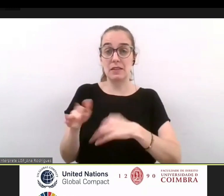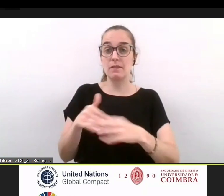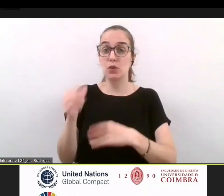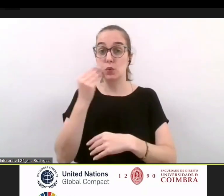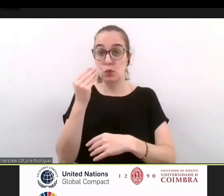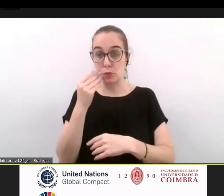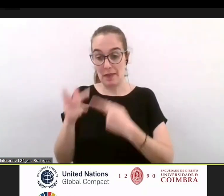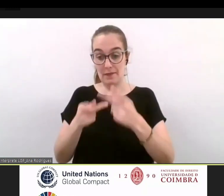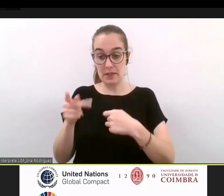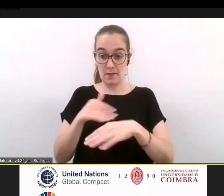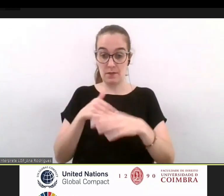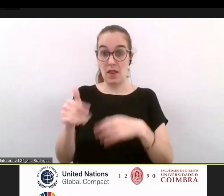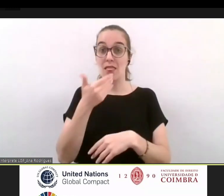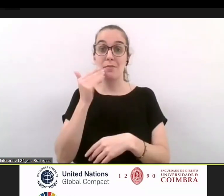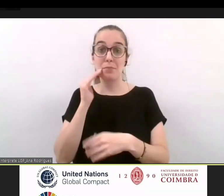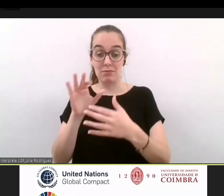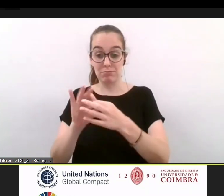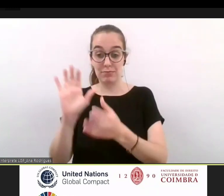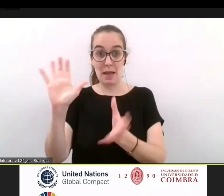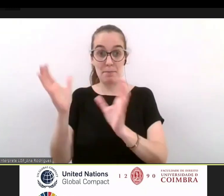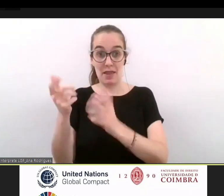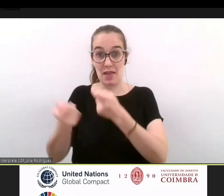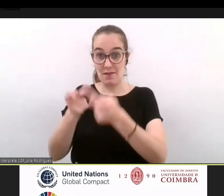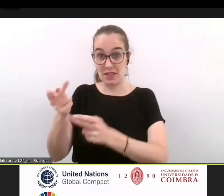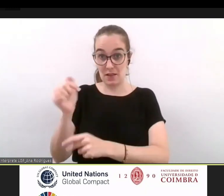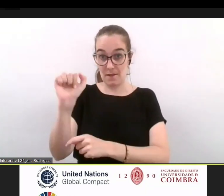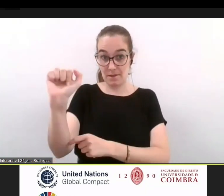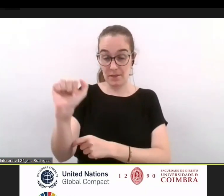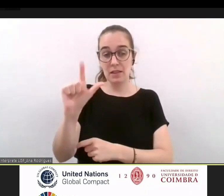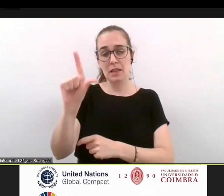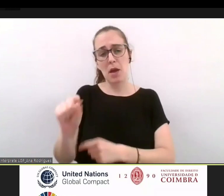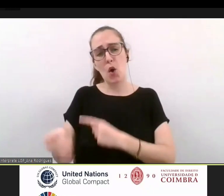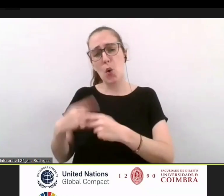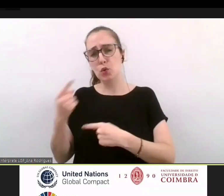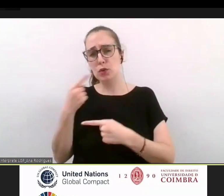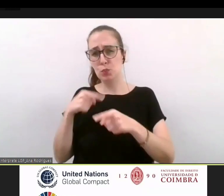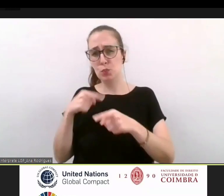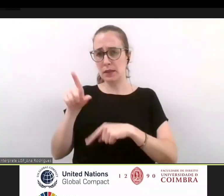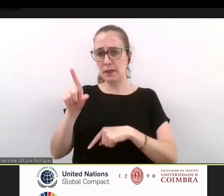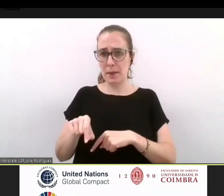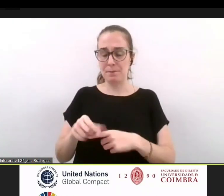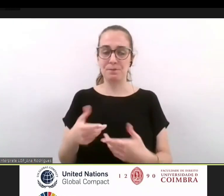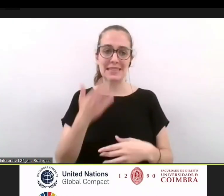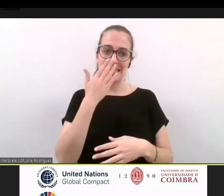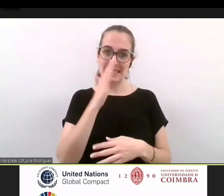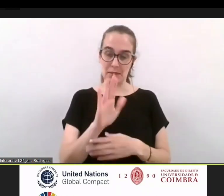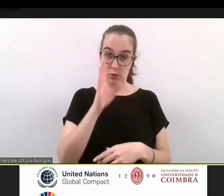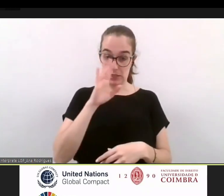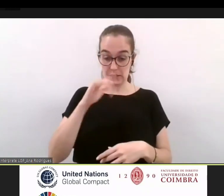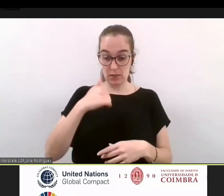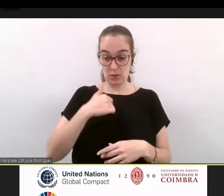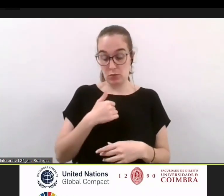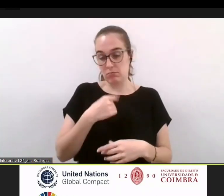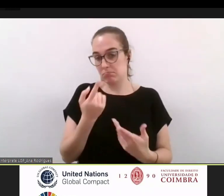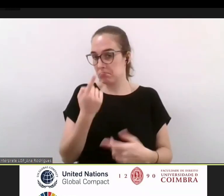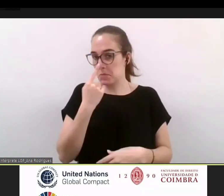às medidas tomadas em matéria ambiental, mas sobretudo a outras políticas. Portanto, se eu adotar uma medida